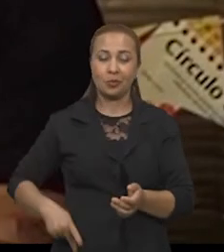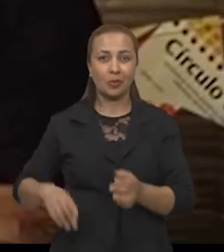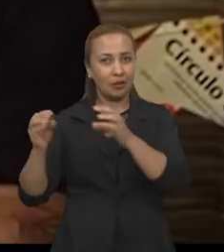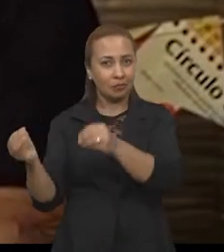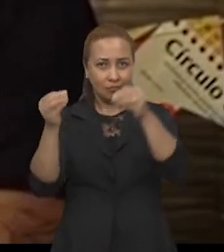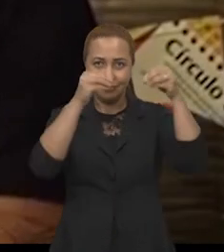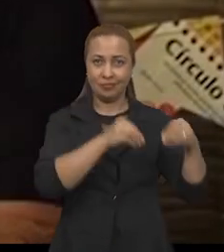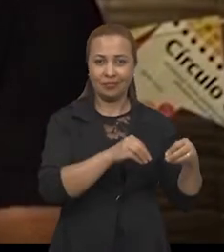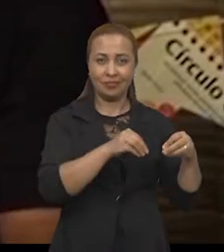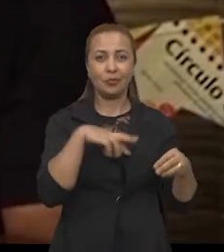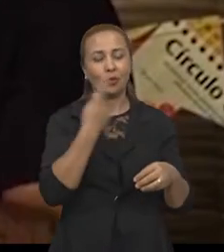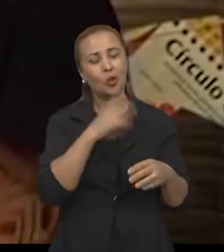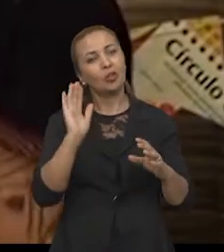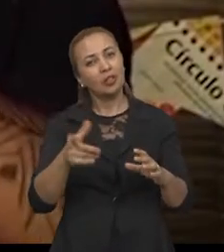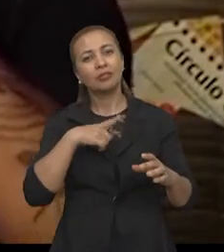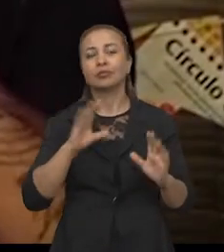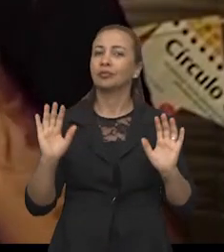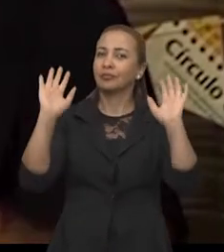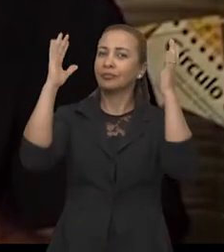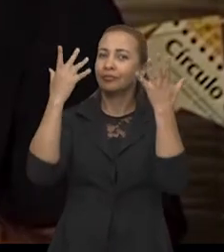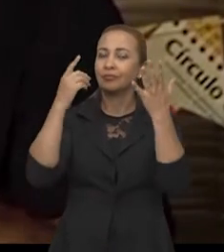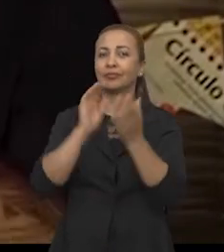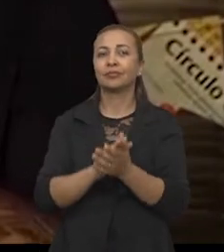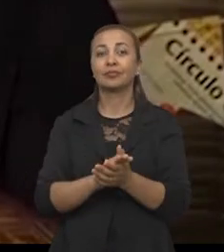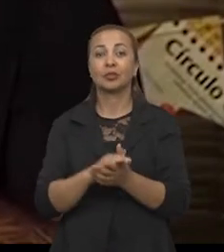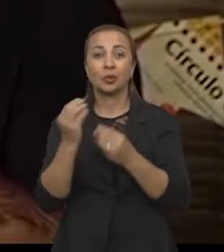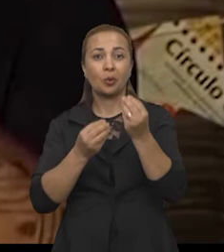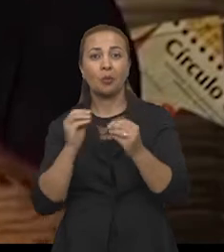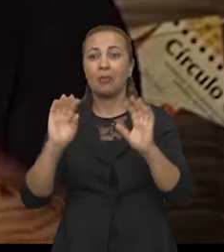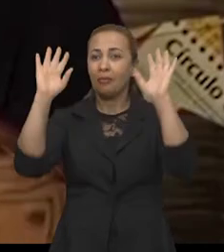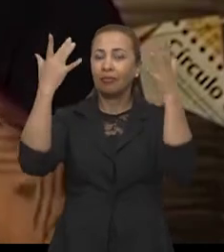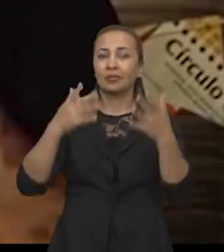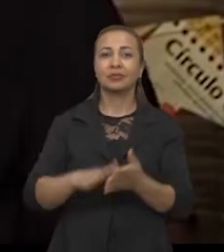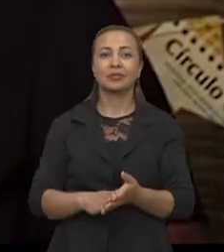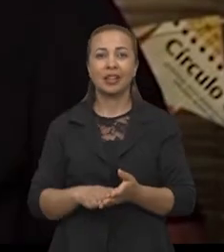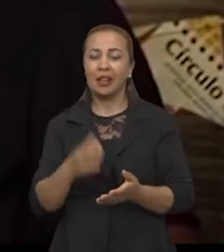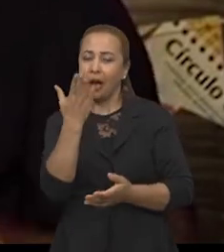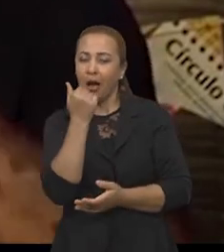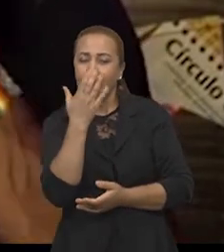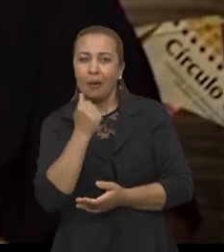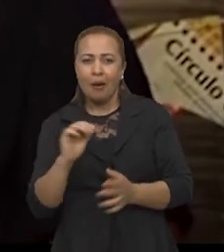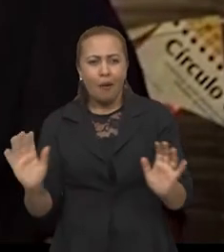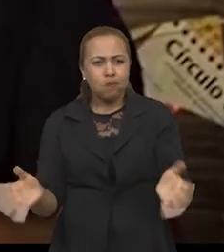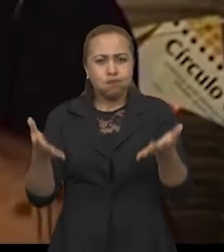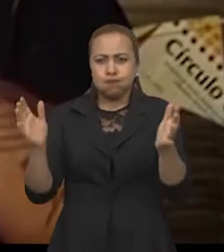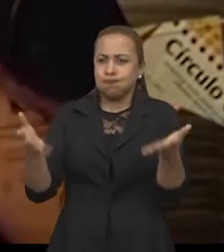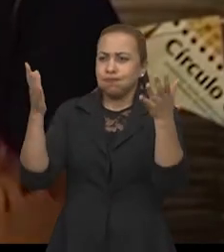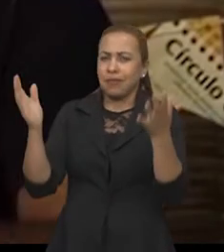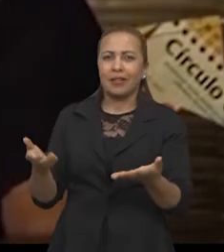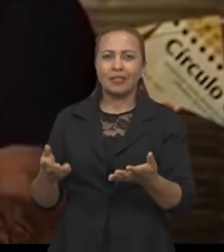né, das missões religiosas, nós já comemorávamos essa festa como uma festa da fartura, da abundância,